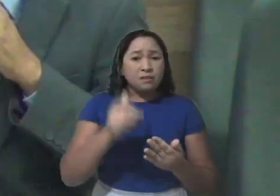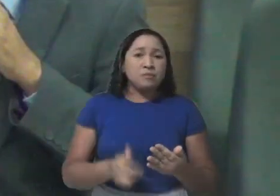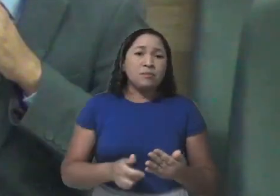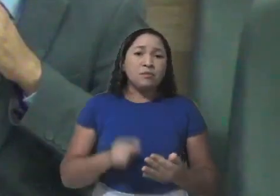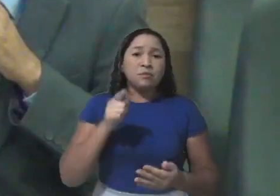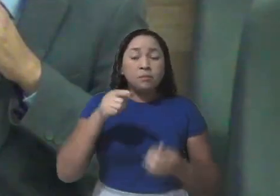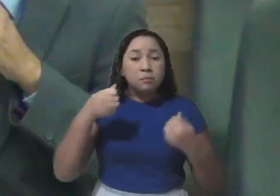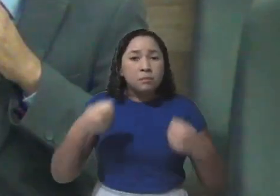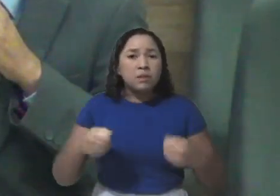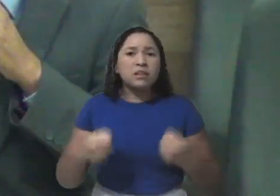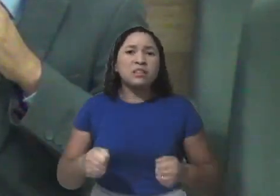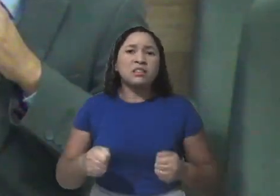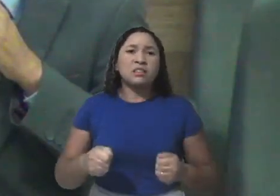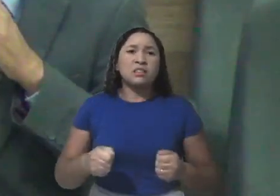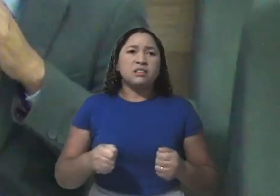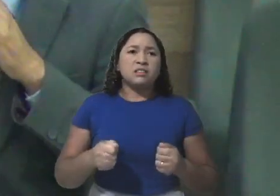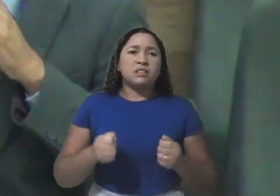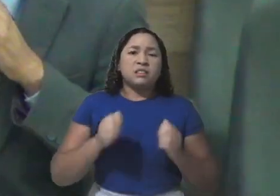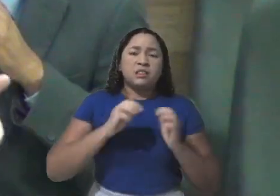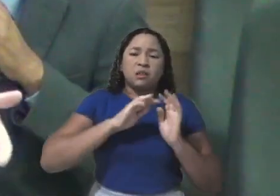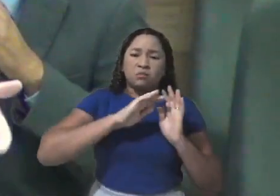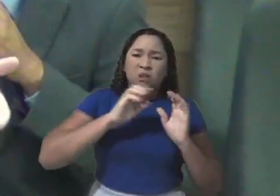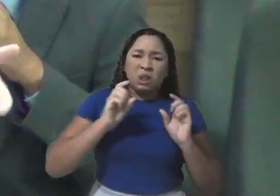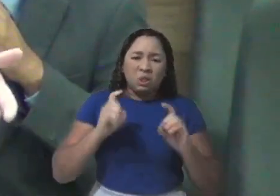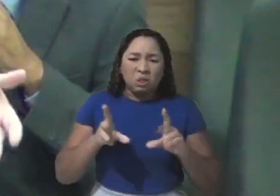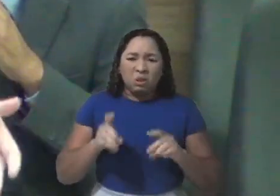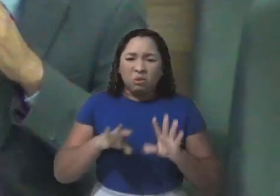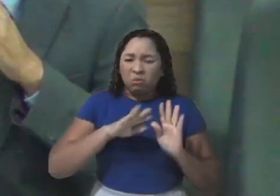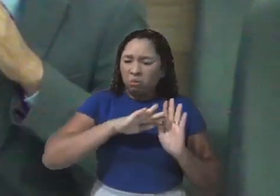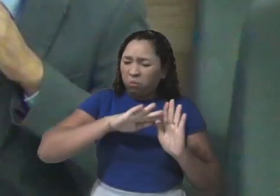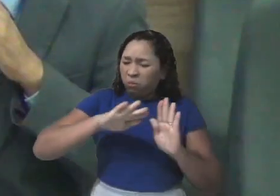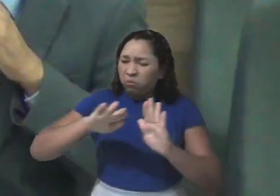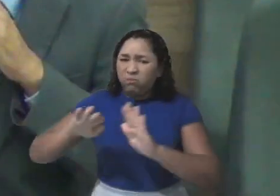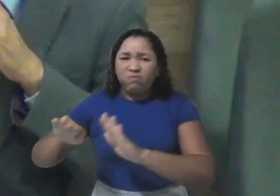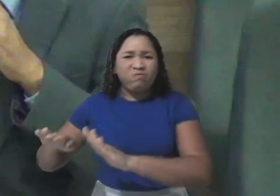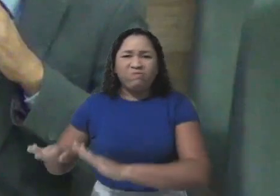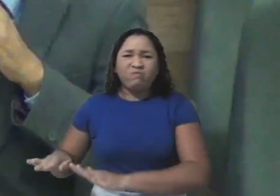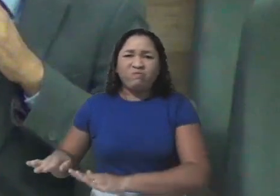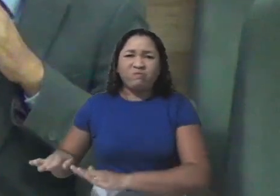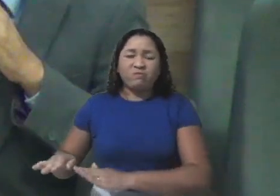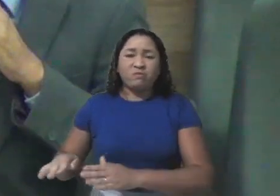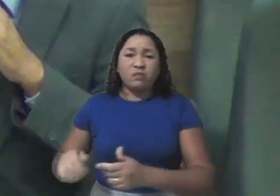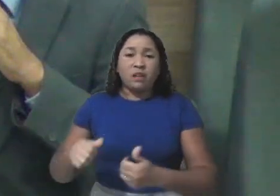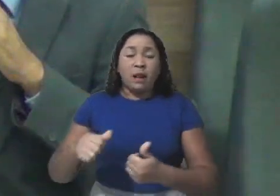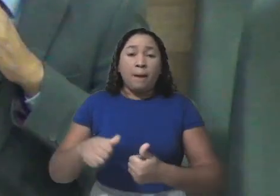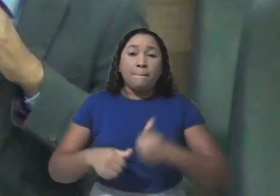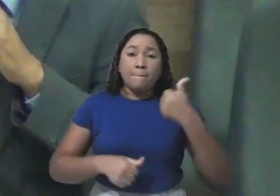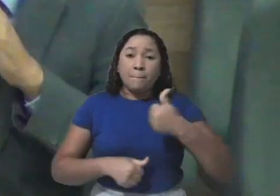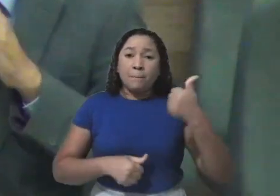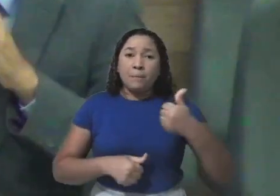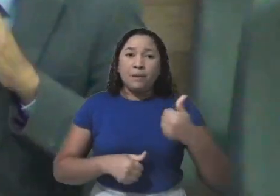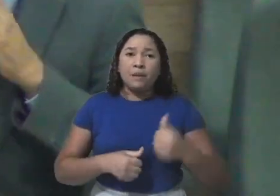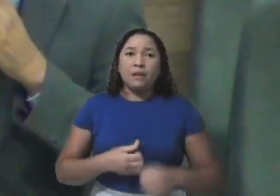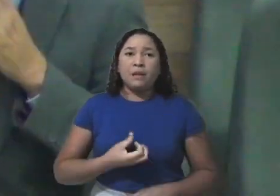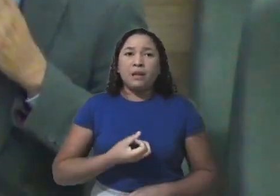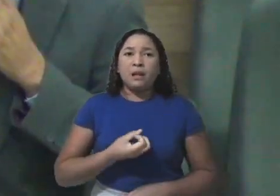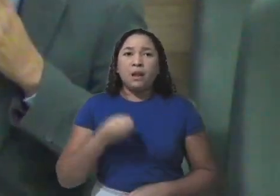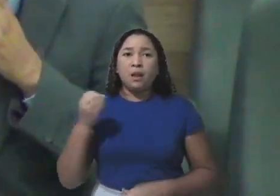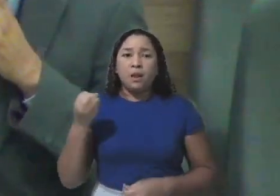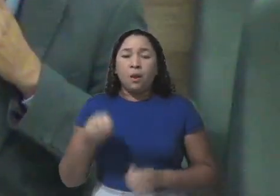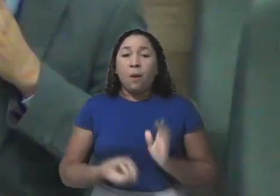No texto que lemos aos Hebreus é a primeira, obras mortas. E o que é que essas igrejas estão fazendo?